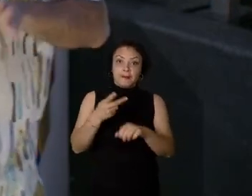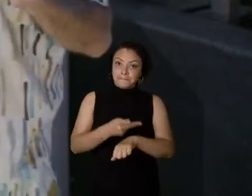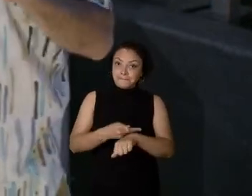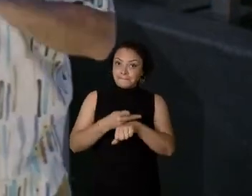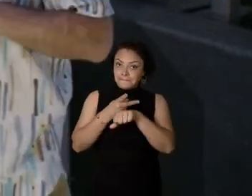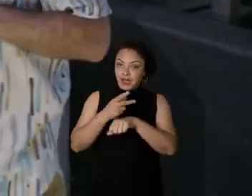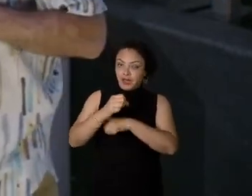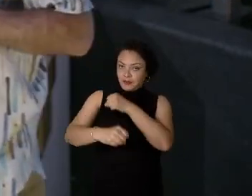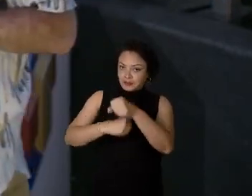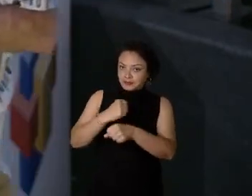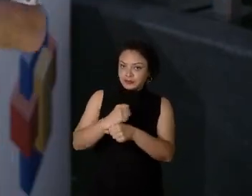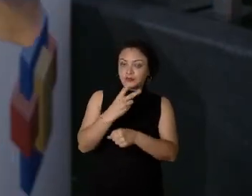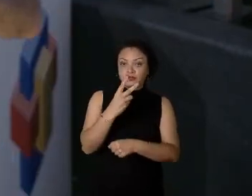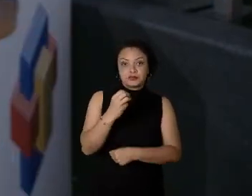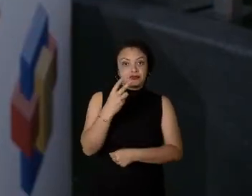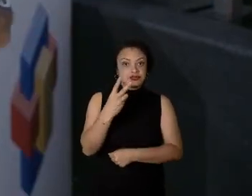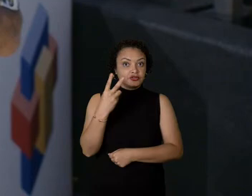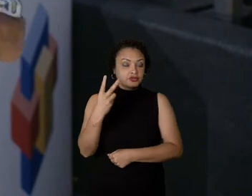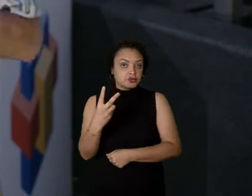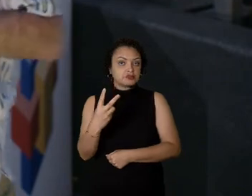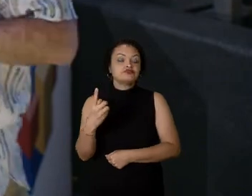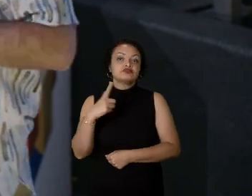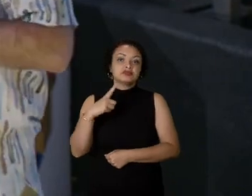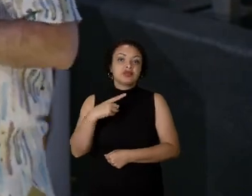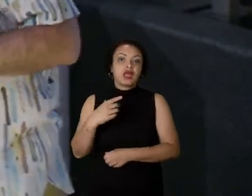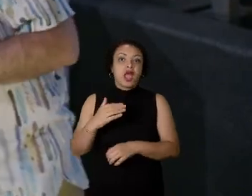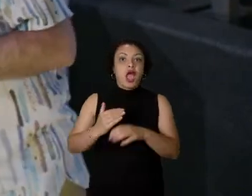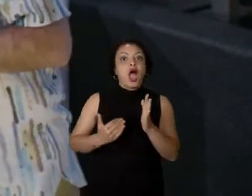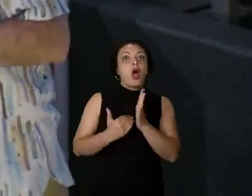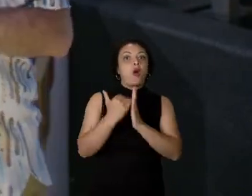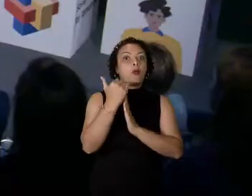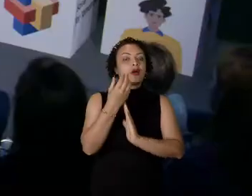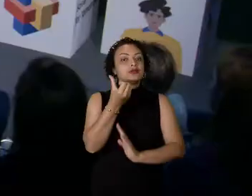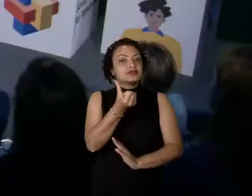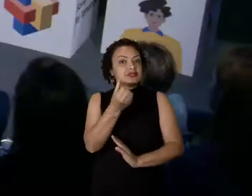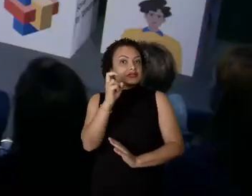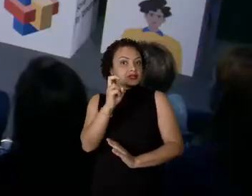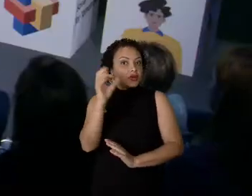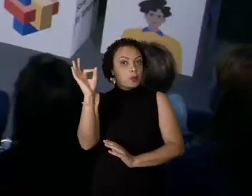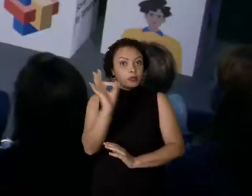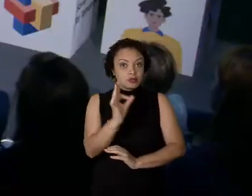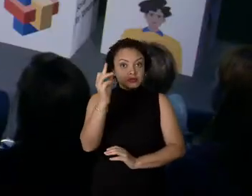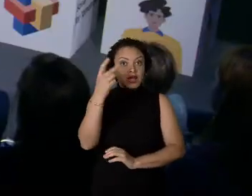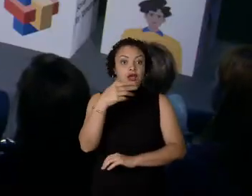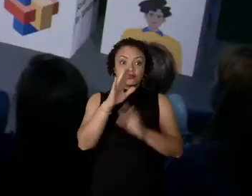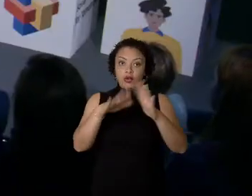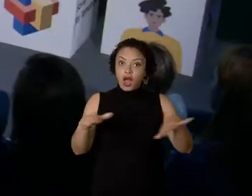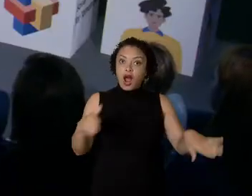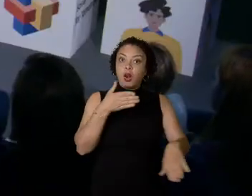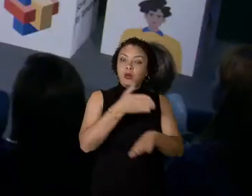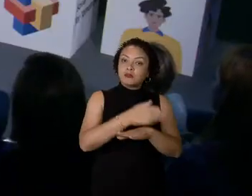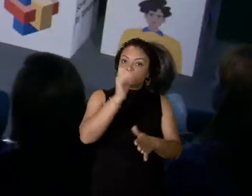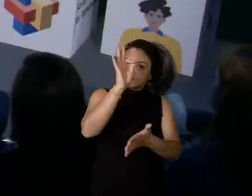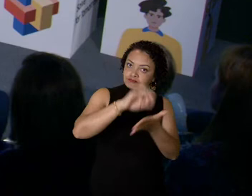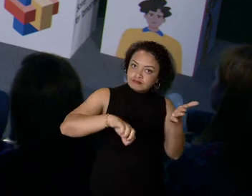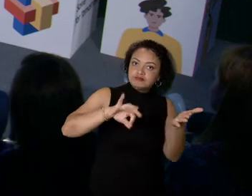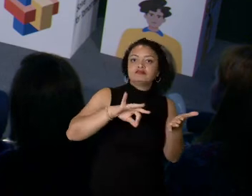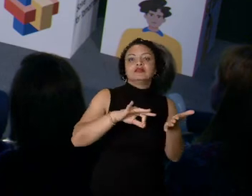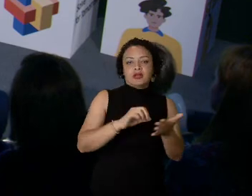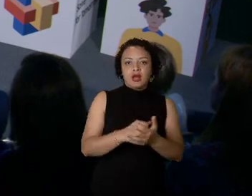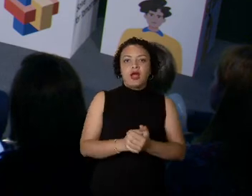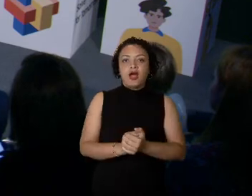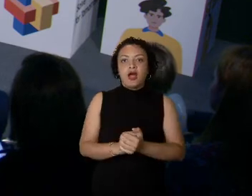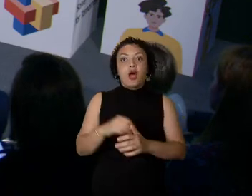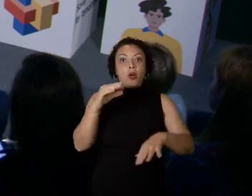é um sucesso de engajamento, com um aumento de 65% de alunos inscritos em relação ao ano anterior. O programa